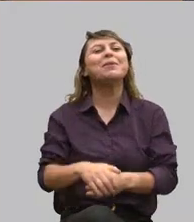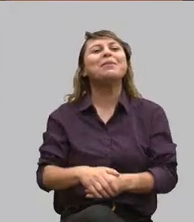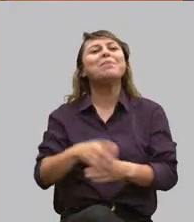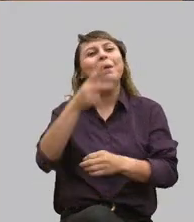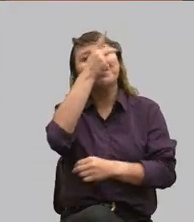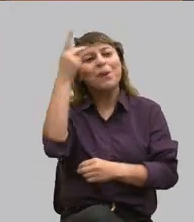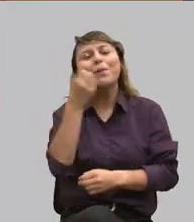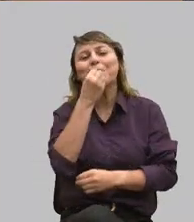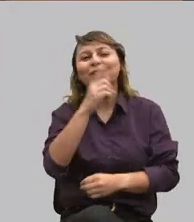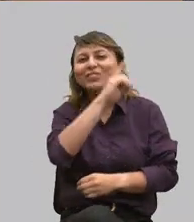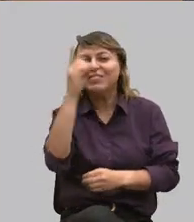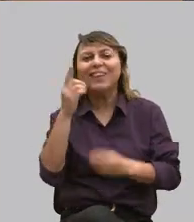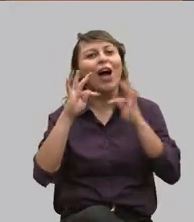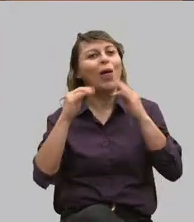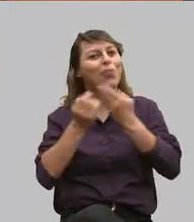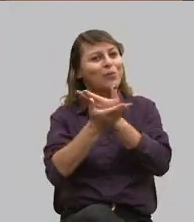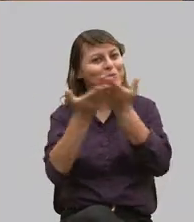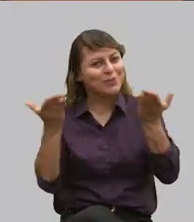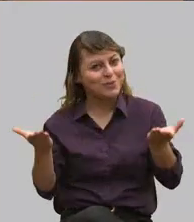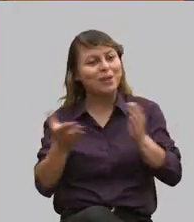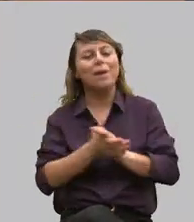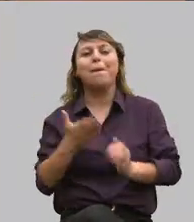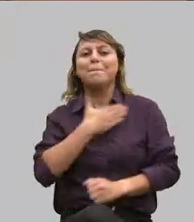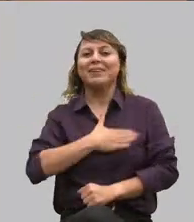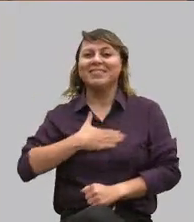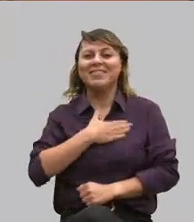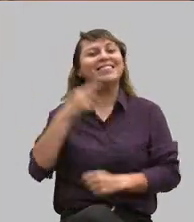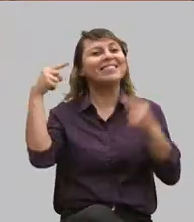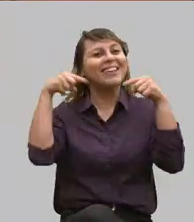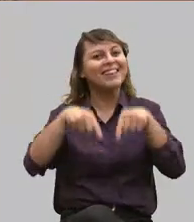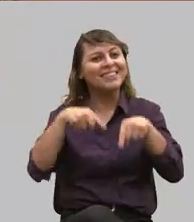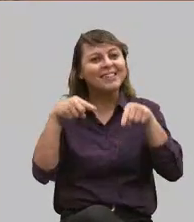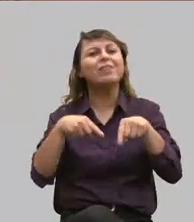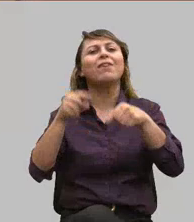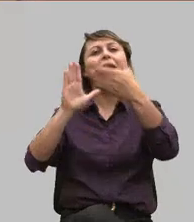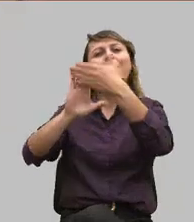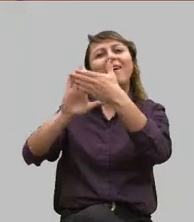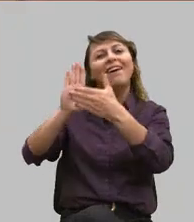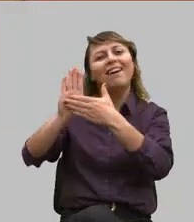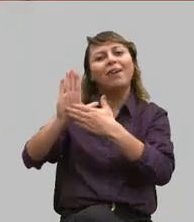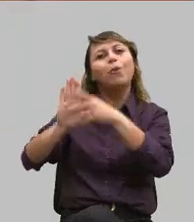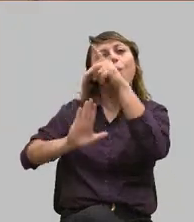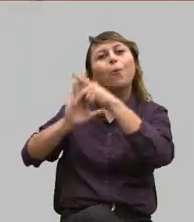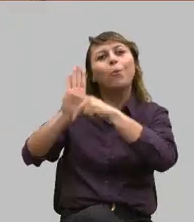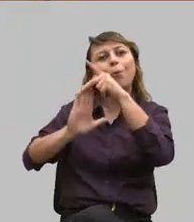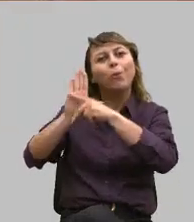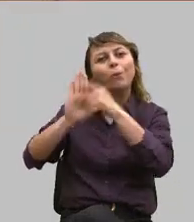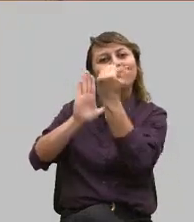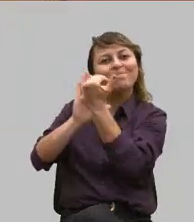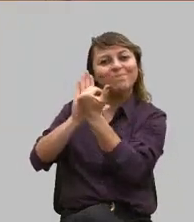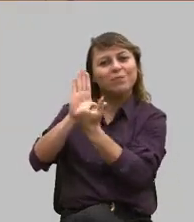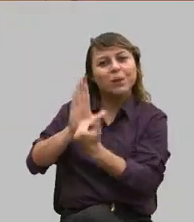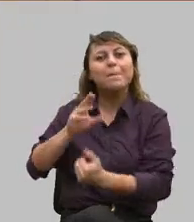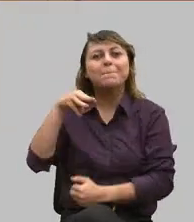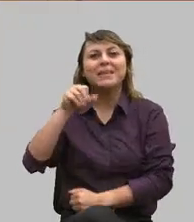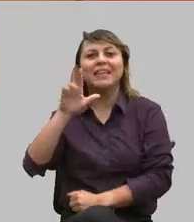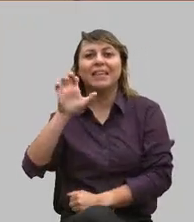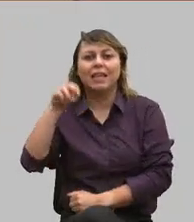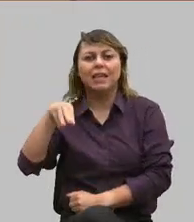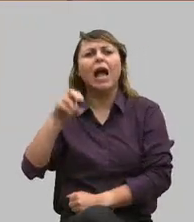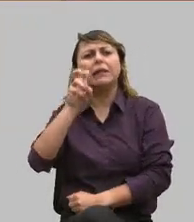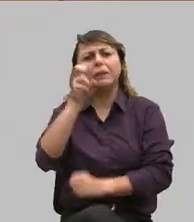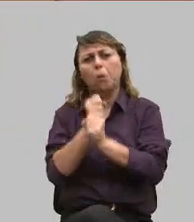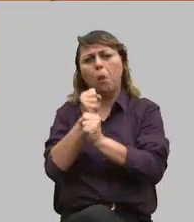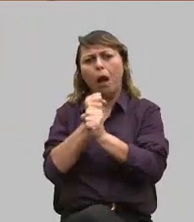dia a todos e todas eh um prazer est aqui podendo falar do programa miguilim eh há 5 anos eu acompanho como